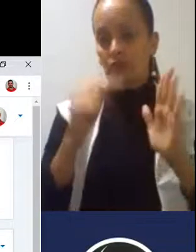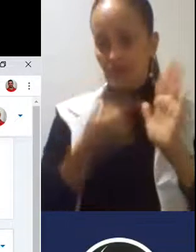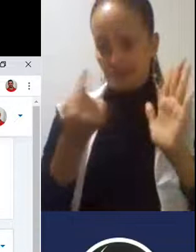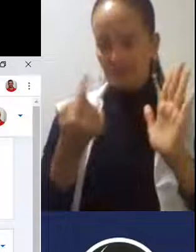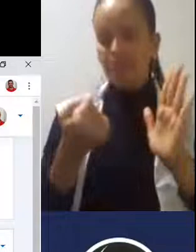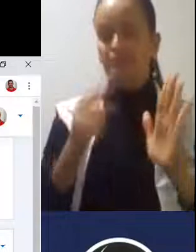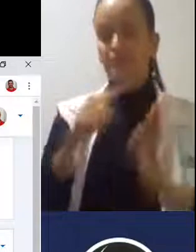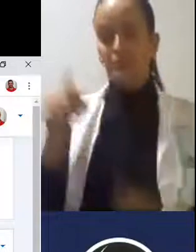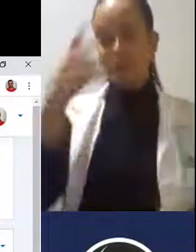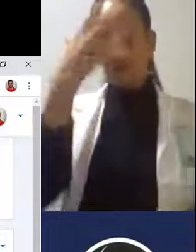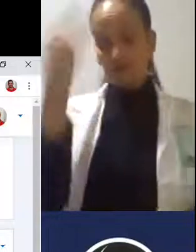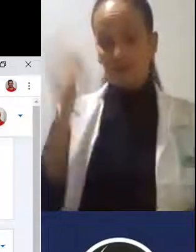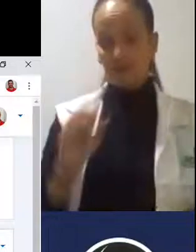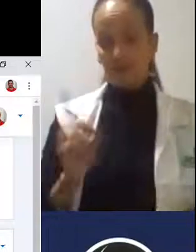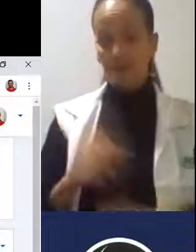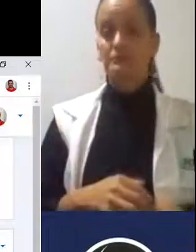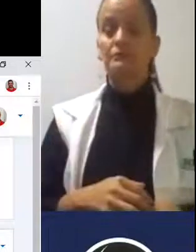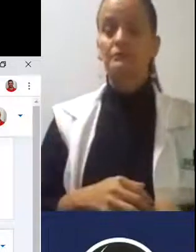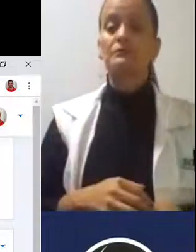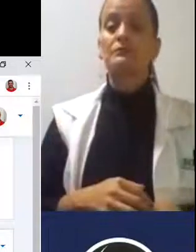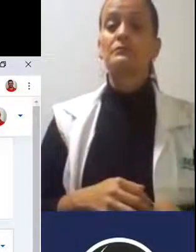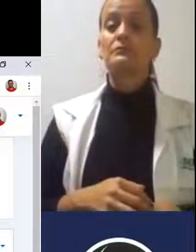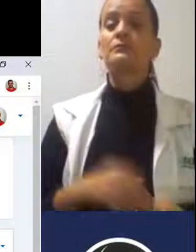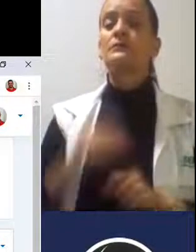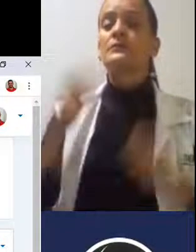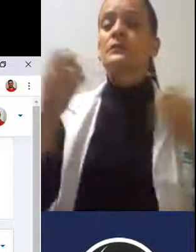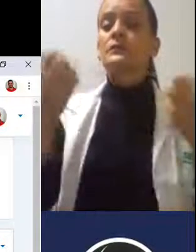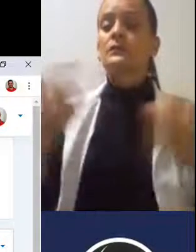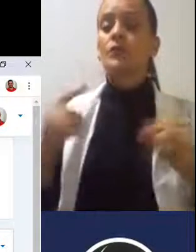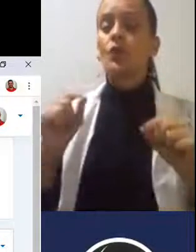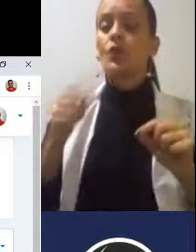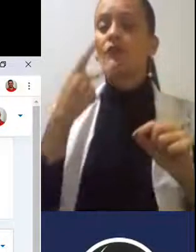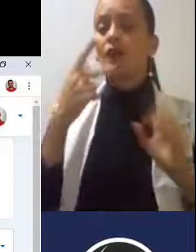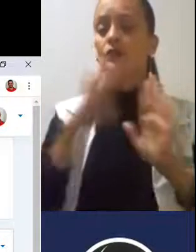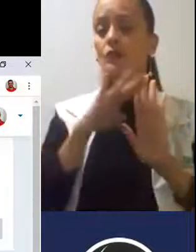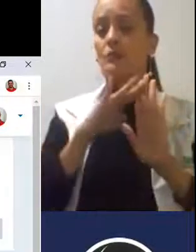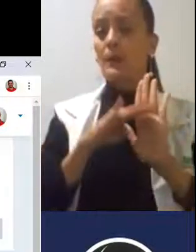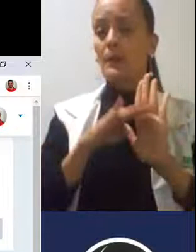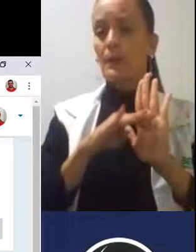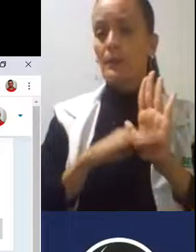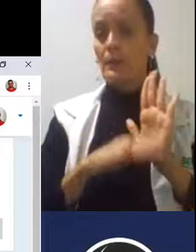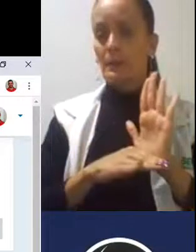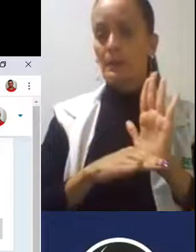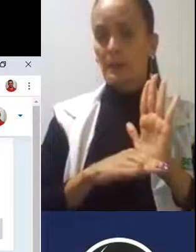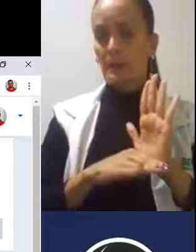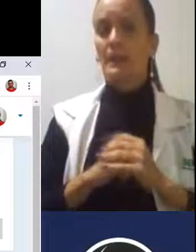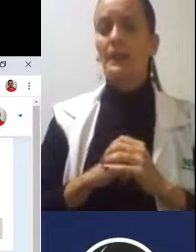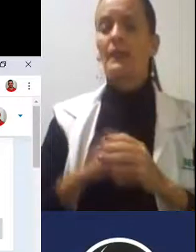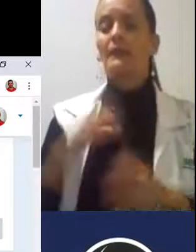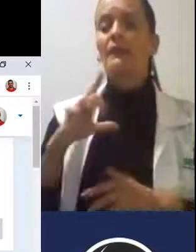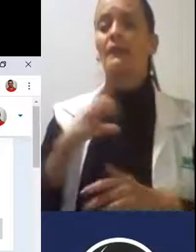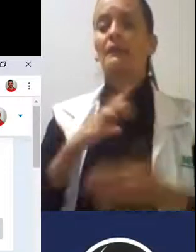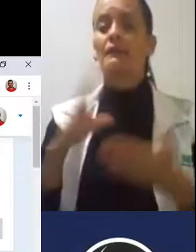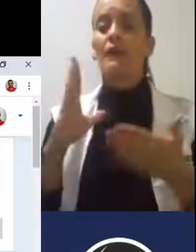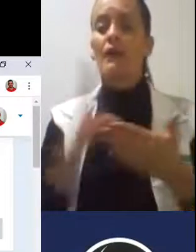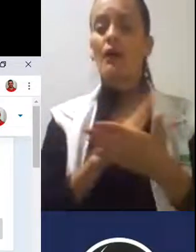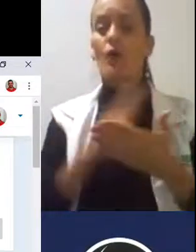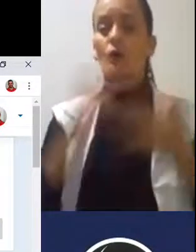aqui, pessoal, com relação ao cronograma de vocês, certo? Tem alguns detalhes aí que a gente precisa